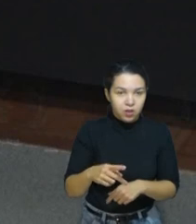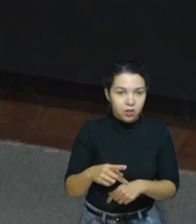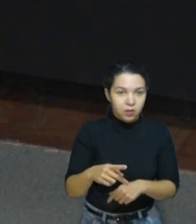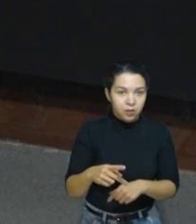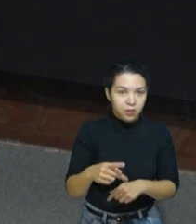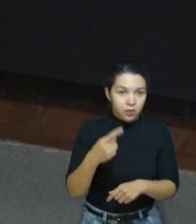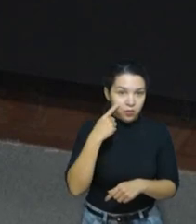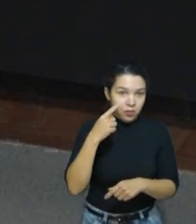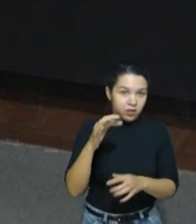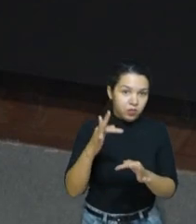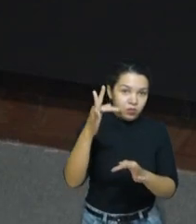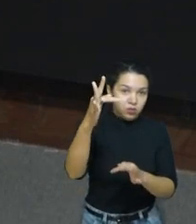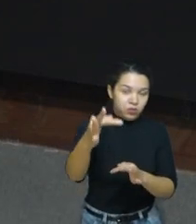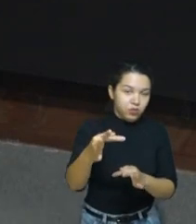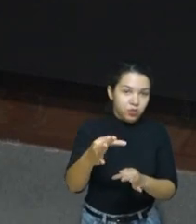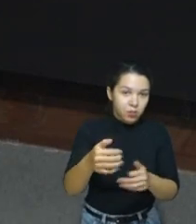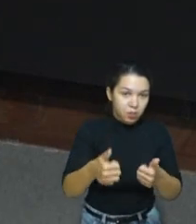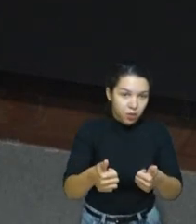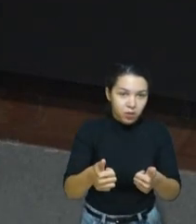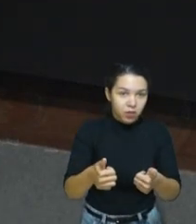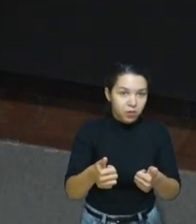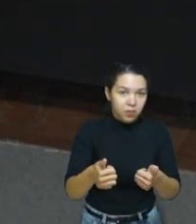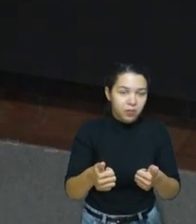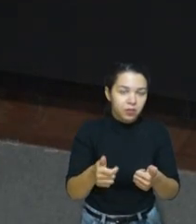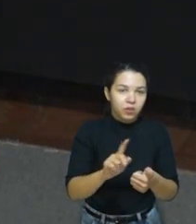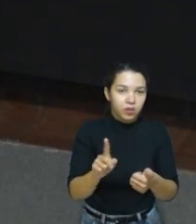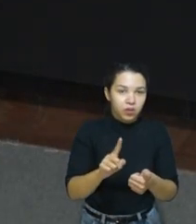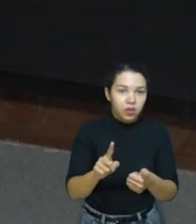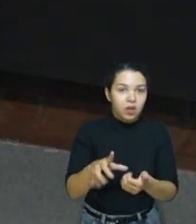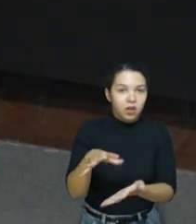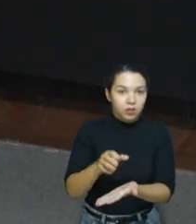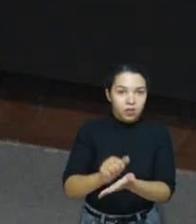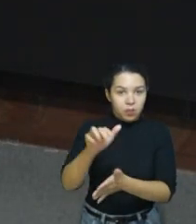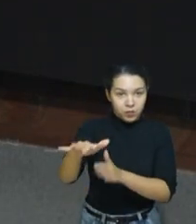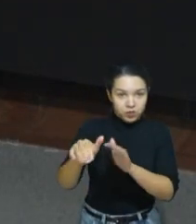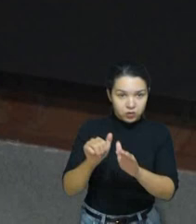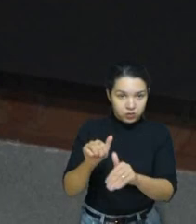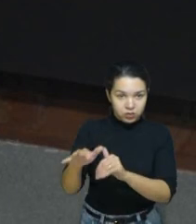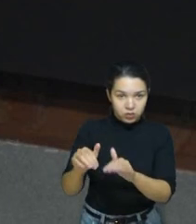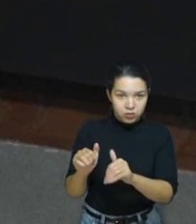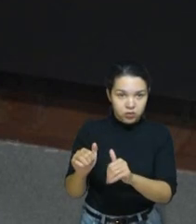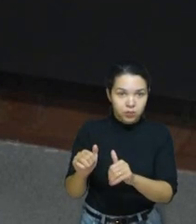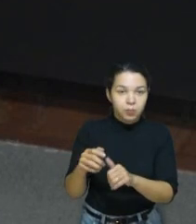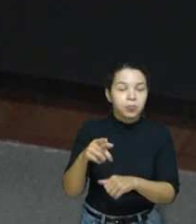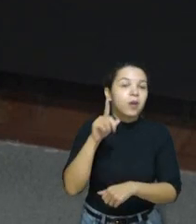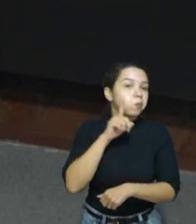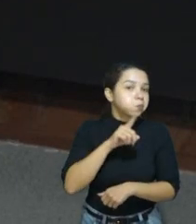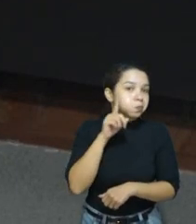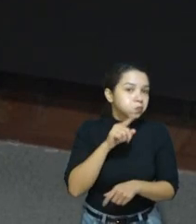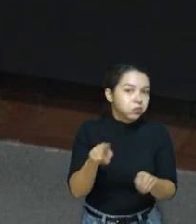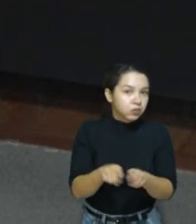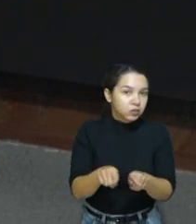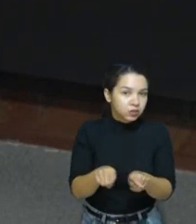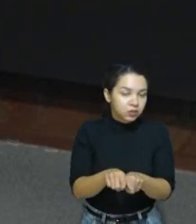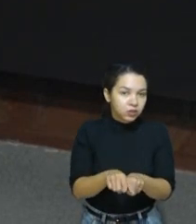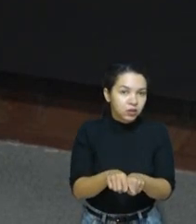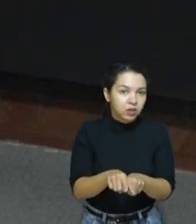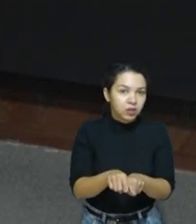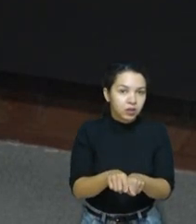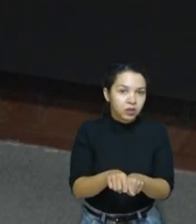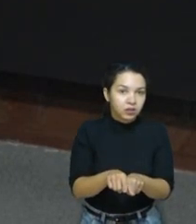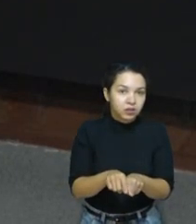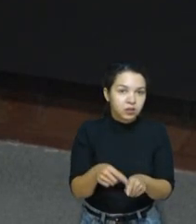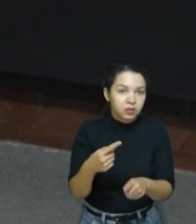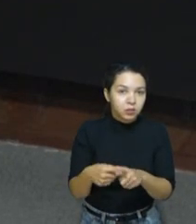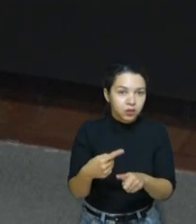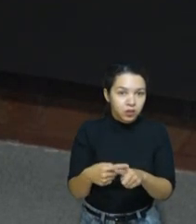boa, porque não tem investimento suficiente, então eles já contratam, eles mesmos já estão fazendo, mas mesmo nos Estados Unidos, para,